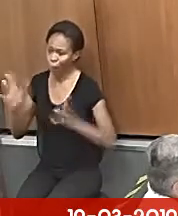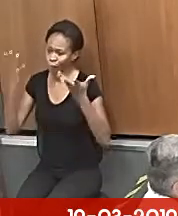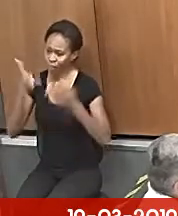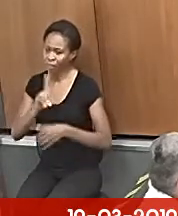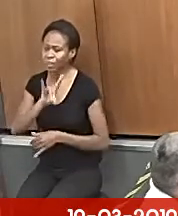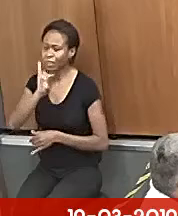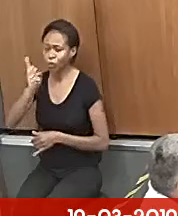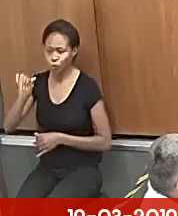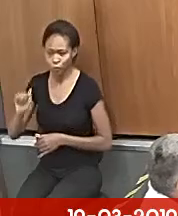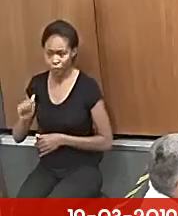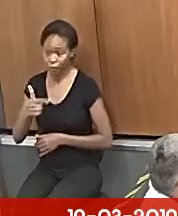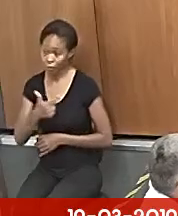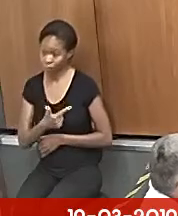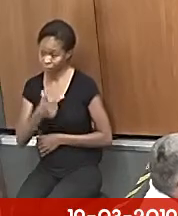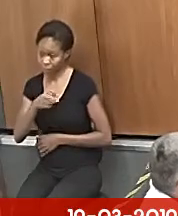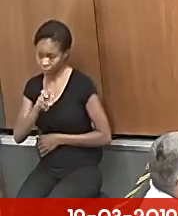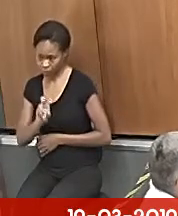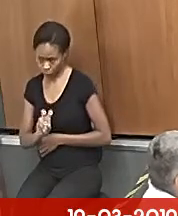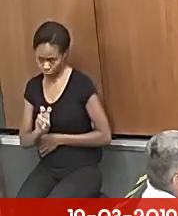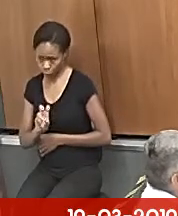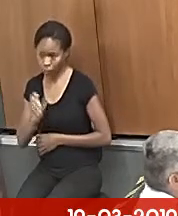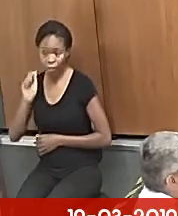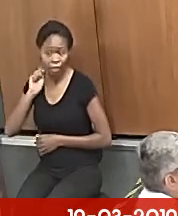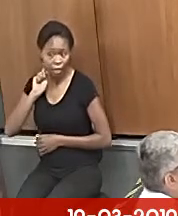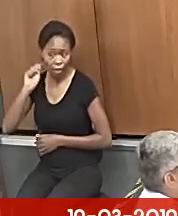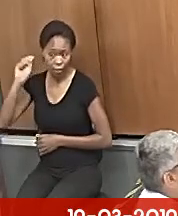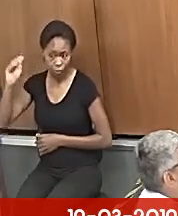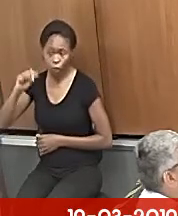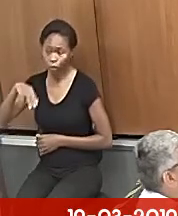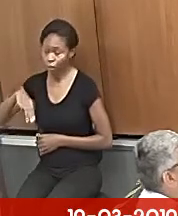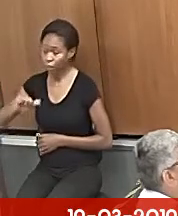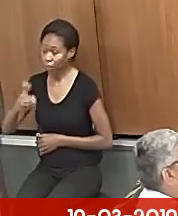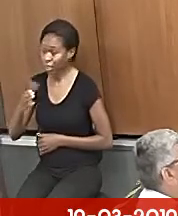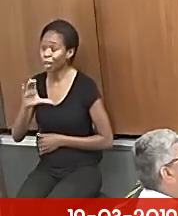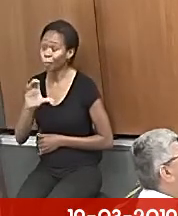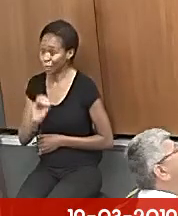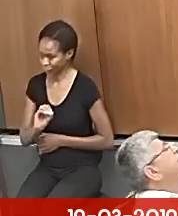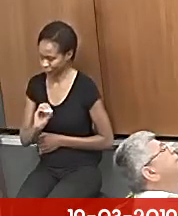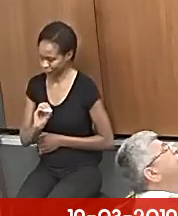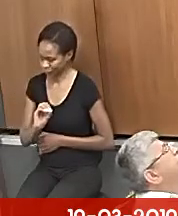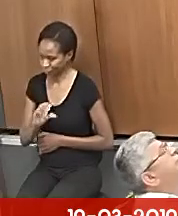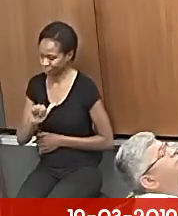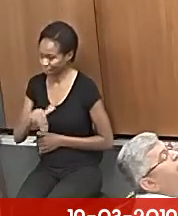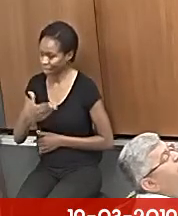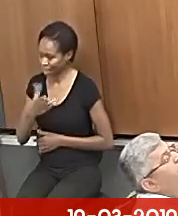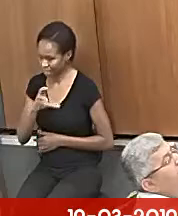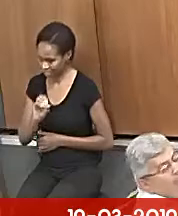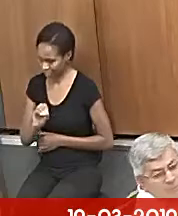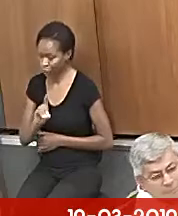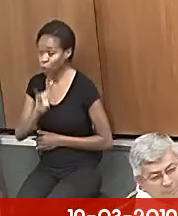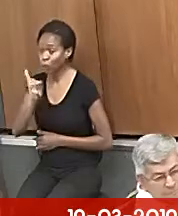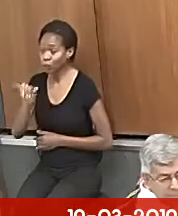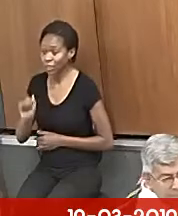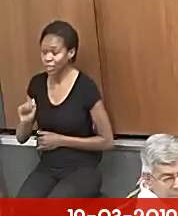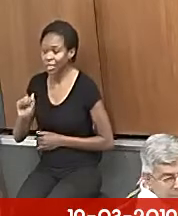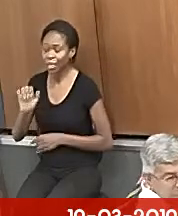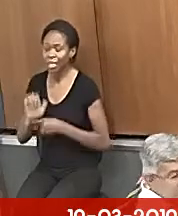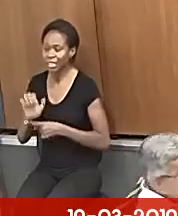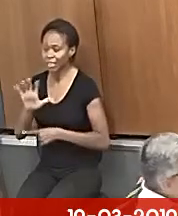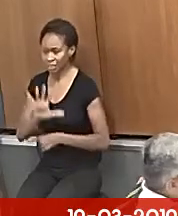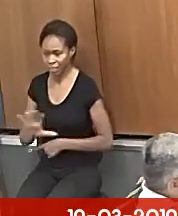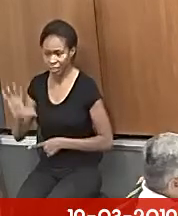para decidir o 25 de abril de macho que é o dia estadual das apaes já foi aprovado requerimento